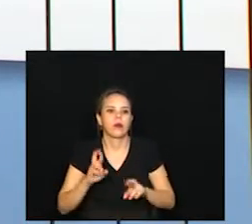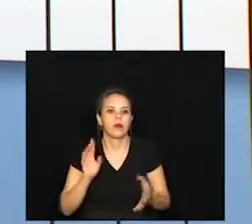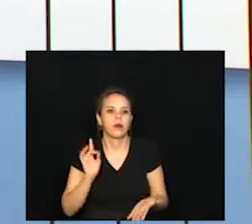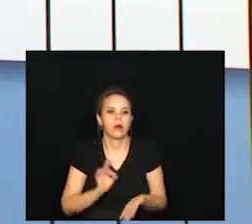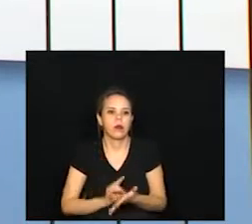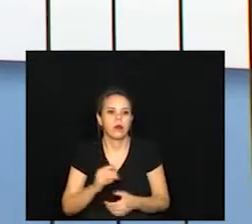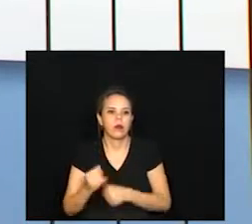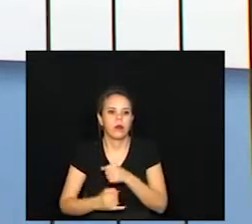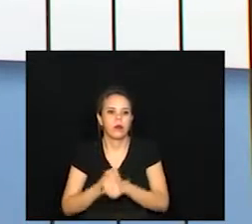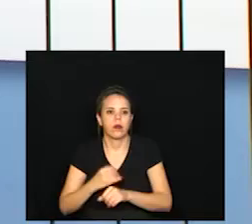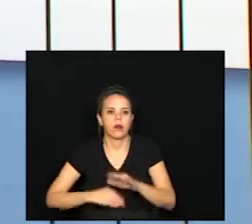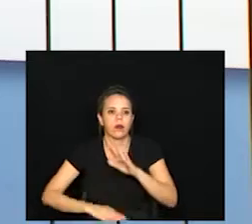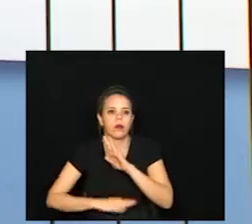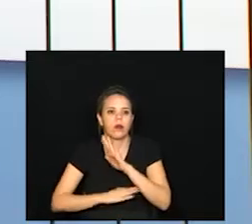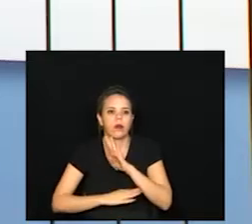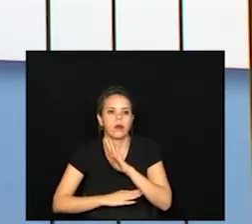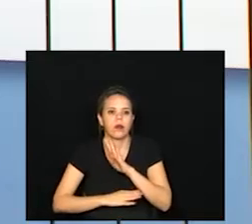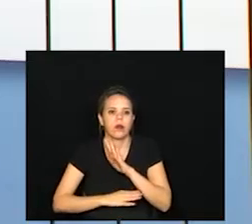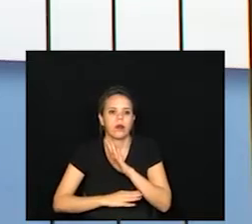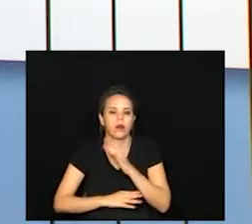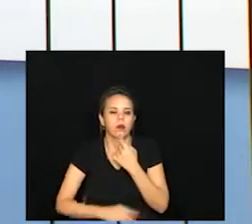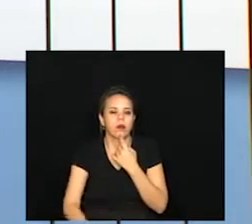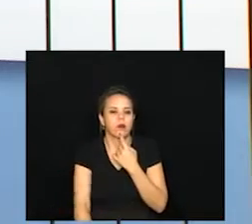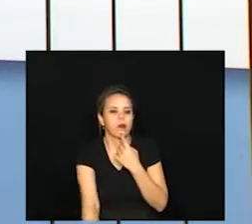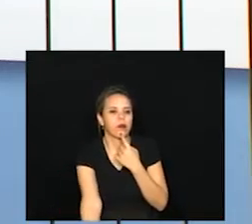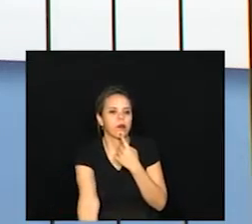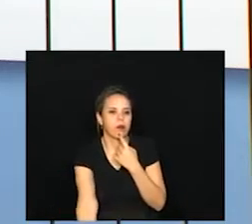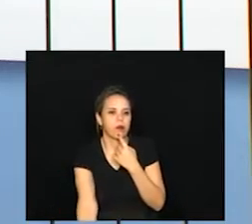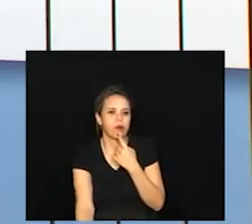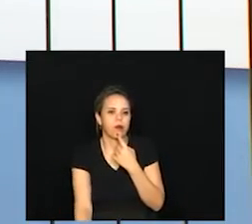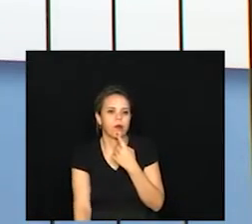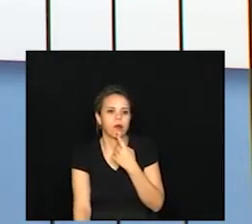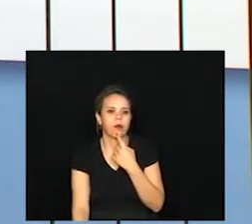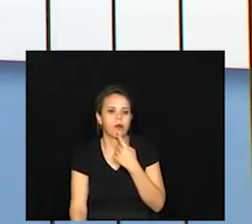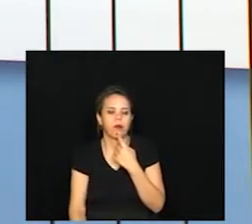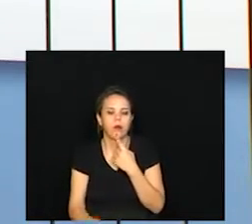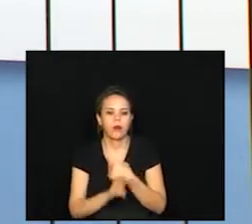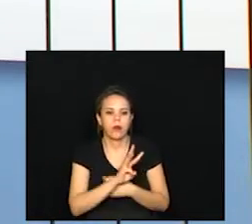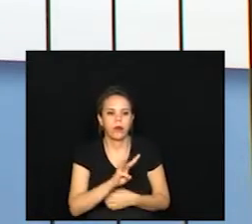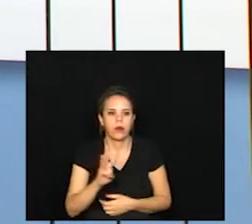real no site da Câmara de Campinas, que é o